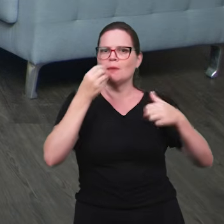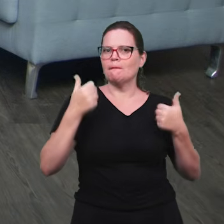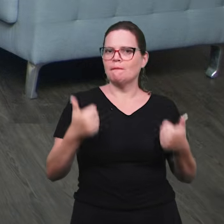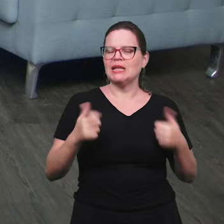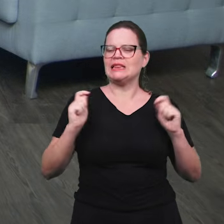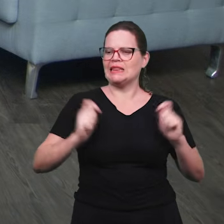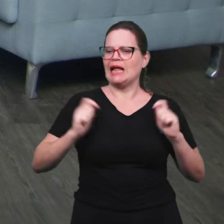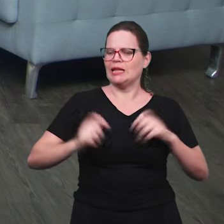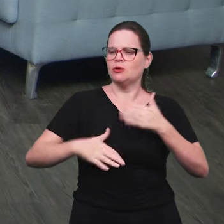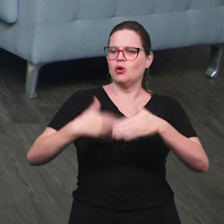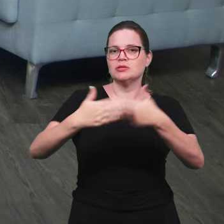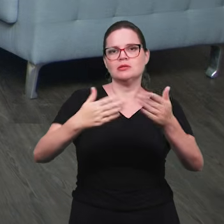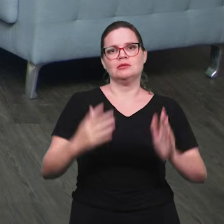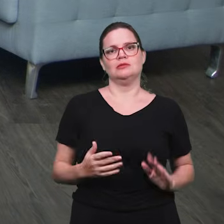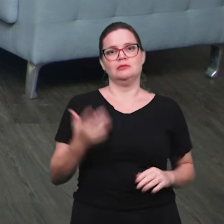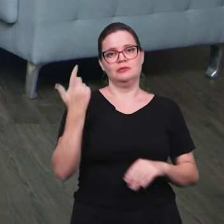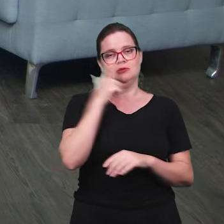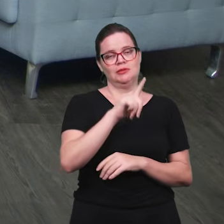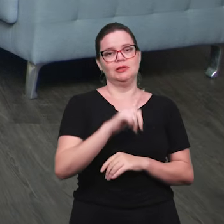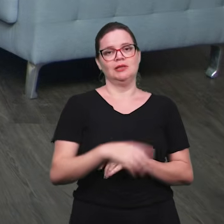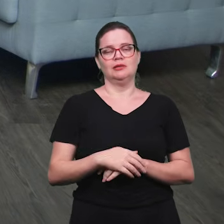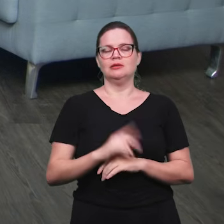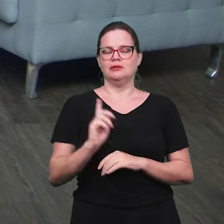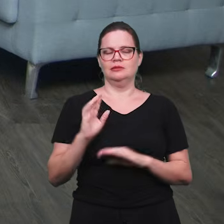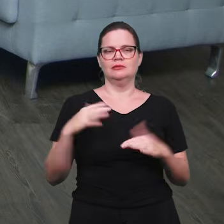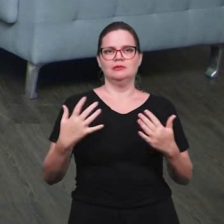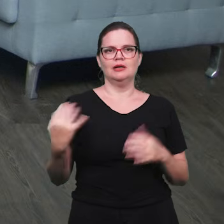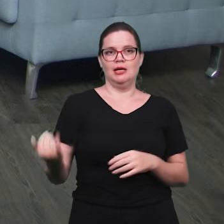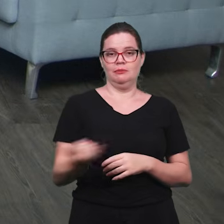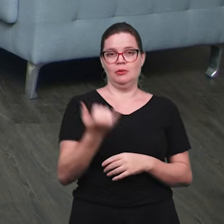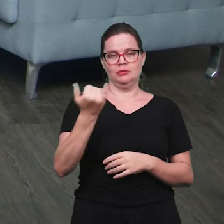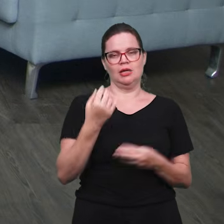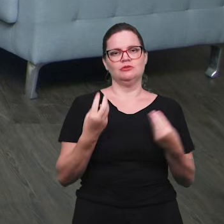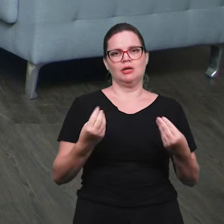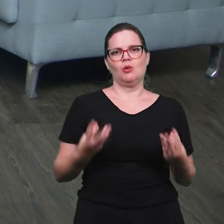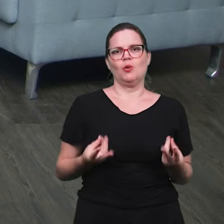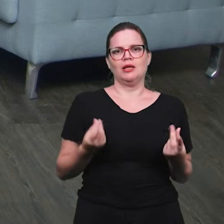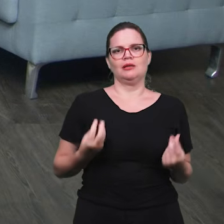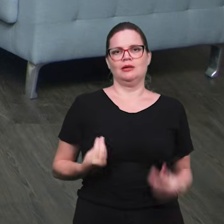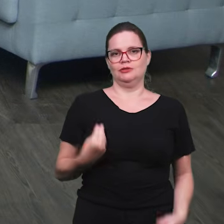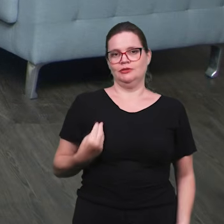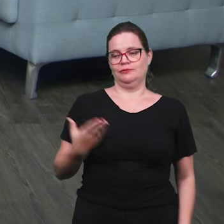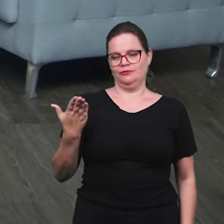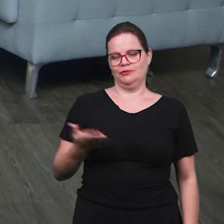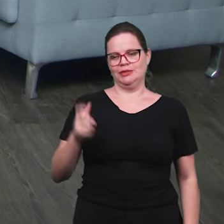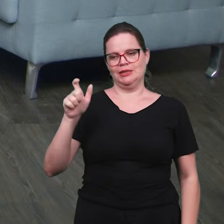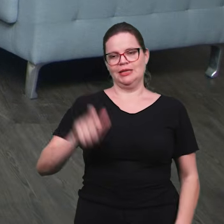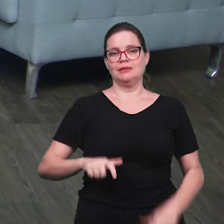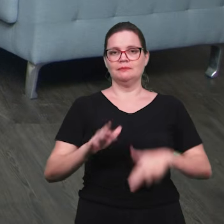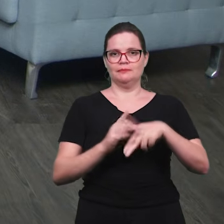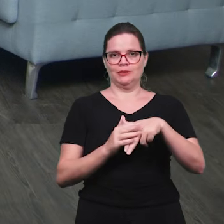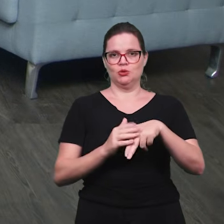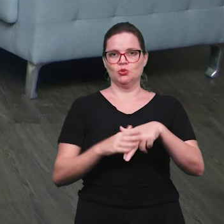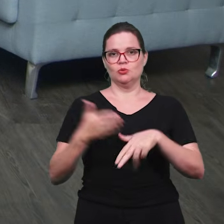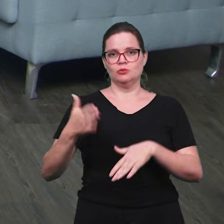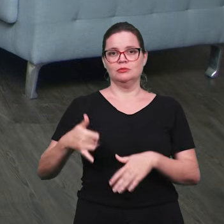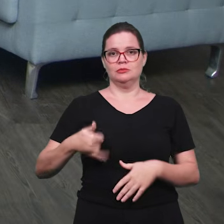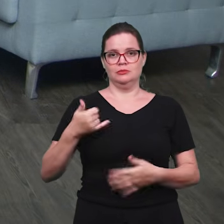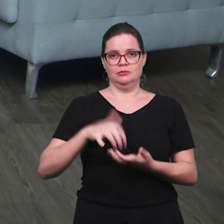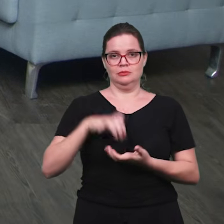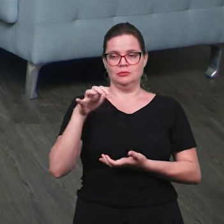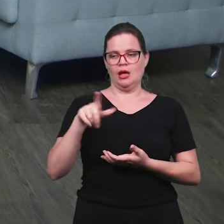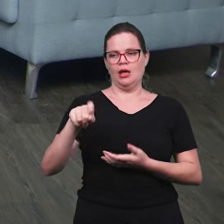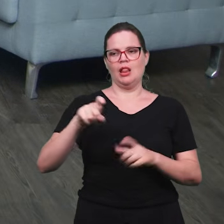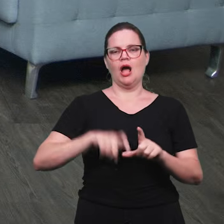prolongado. Então, é fundamental com que para a qualidade desse paciente, futuro, desse